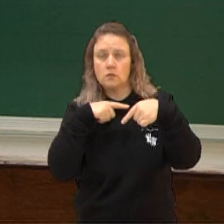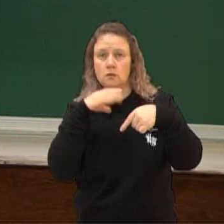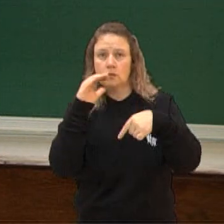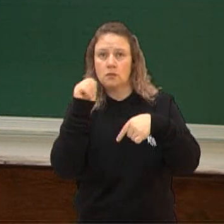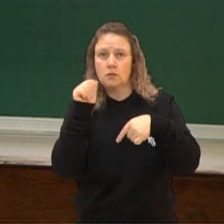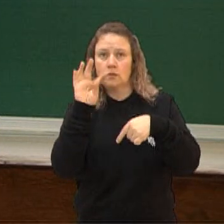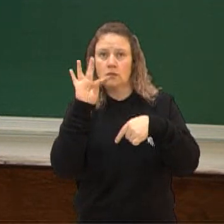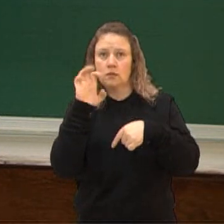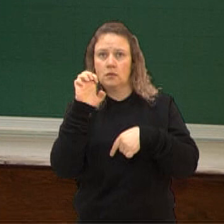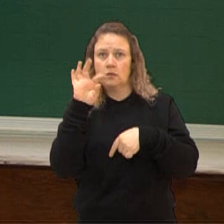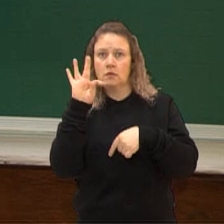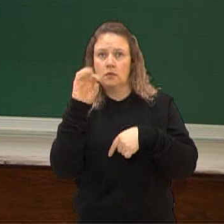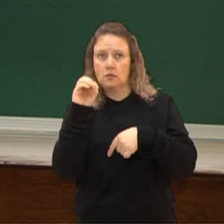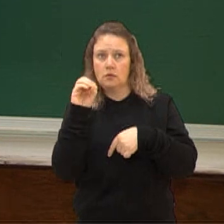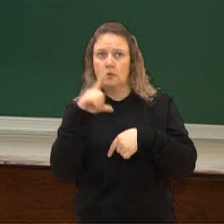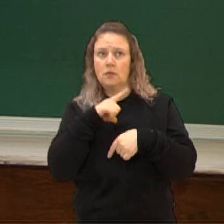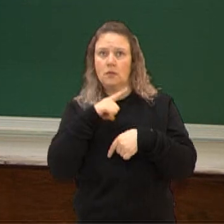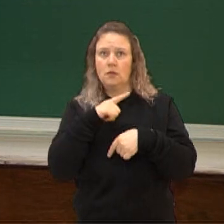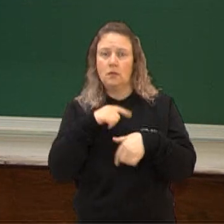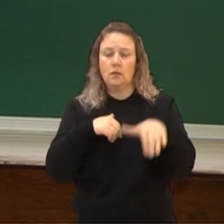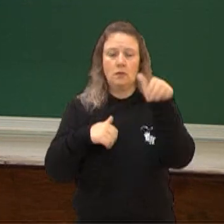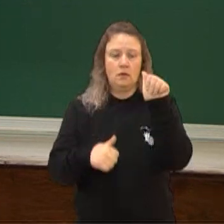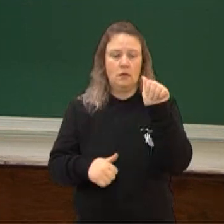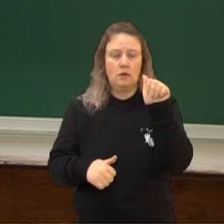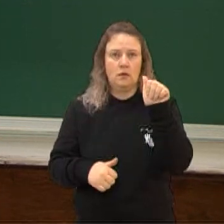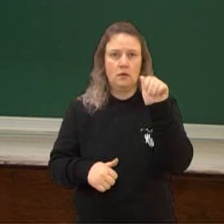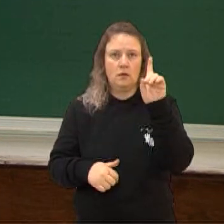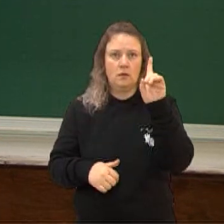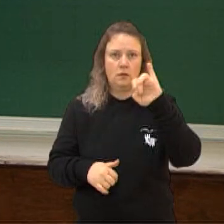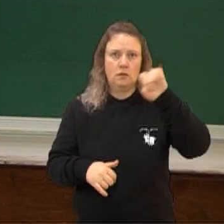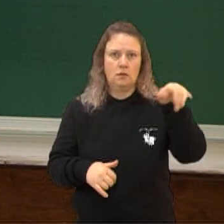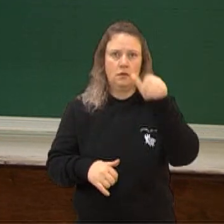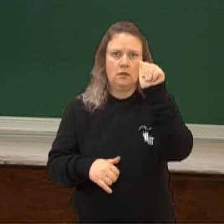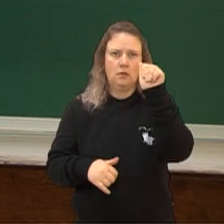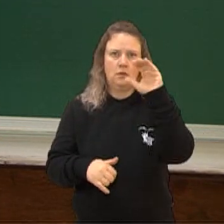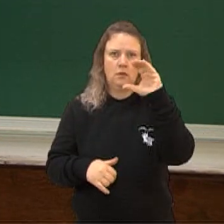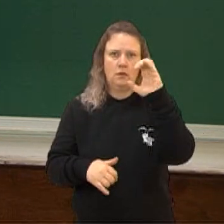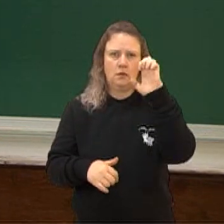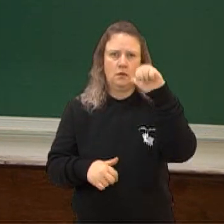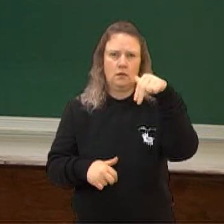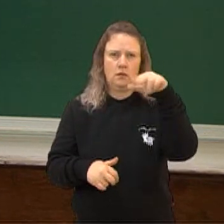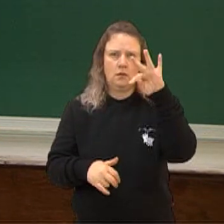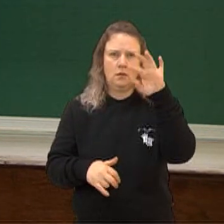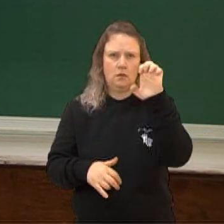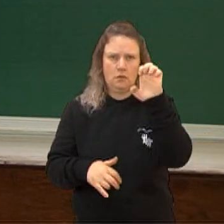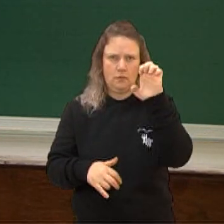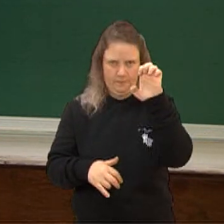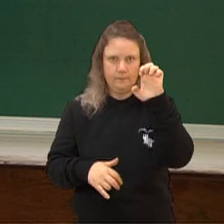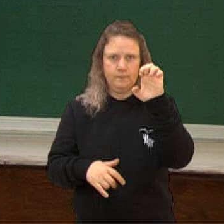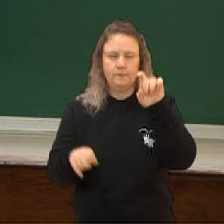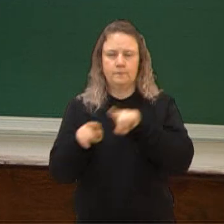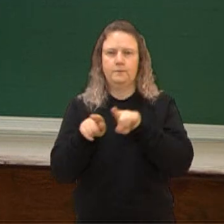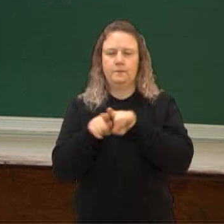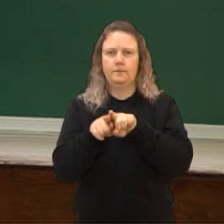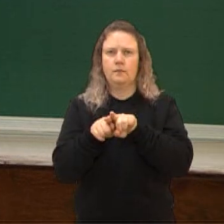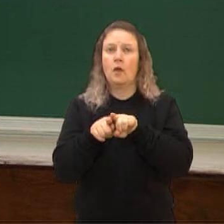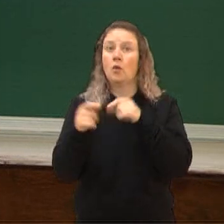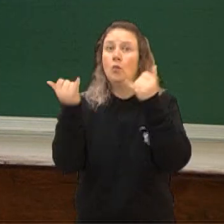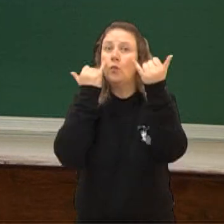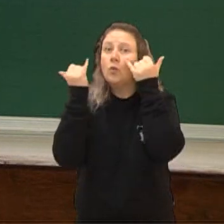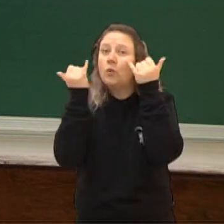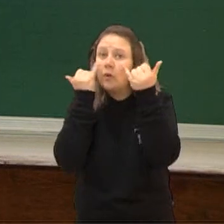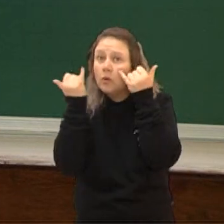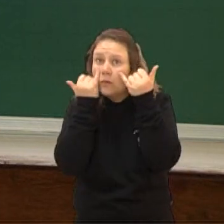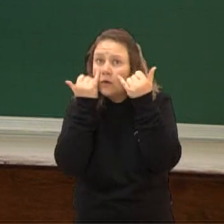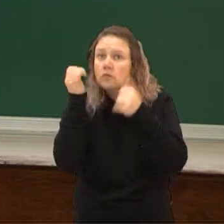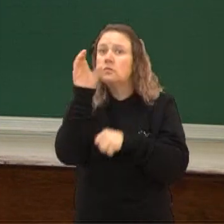aos graus, um cateto adjacente e uma hipotenusa. Esse é o conceito que a gente vai usar para a resolução dos exercícios. Você vai usar um